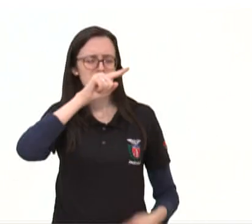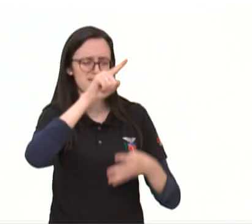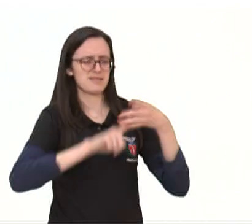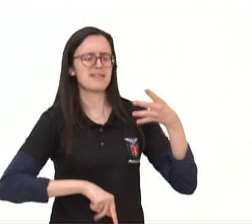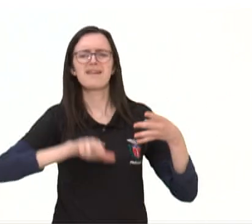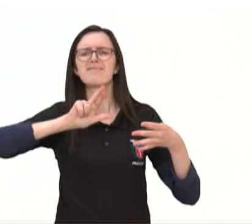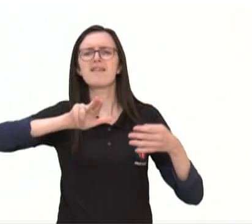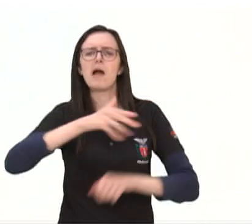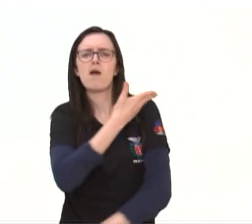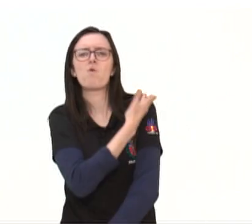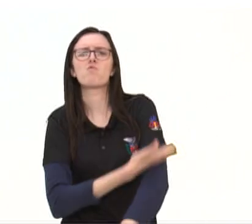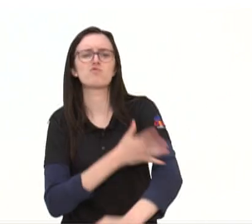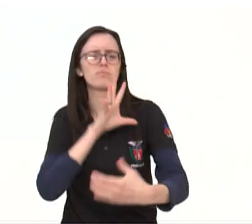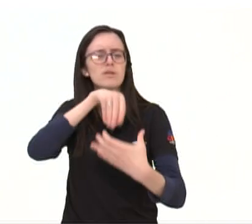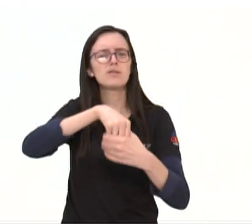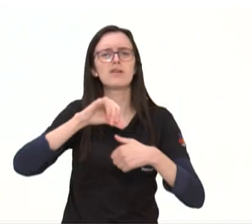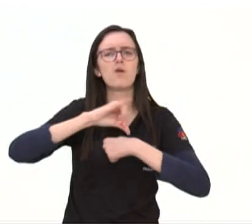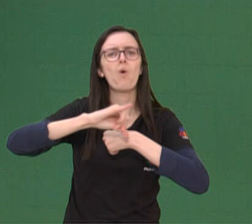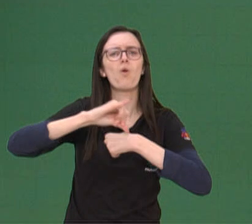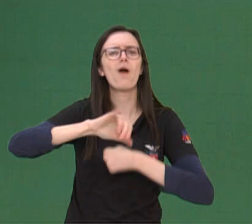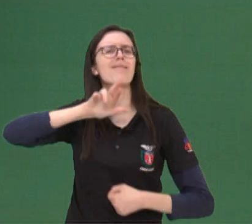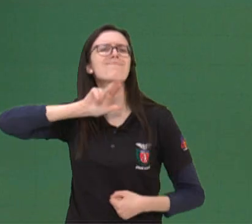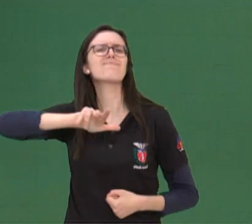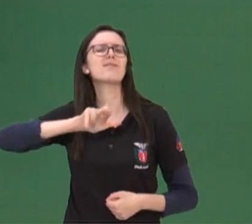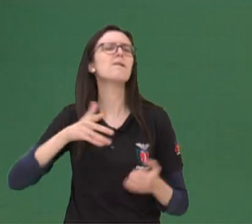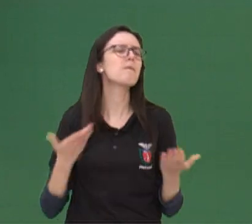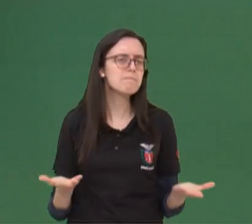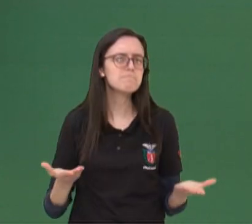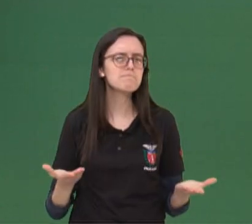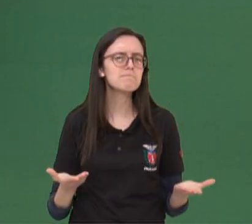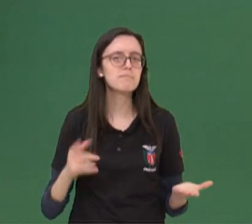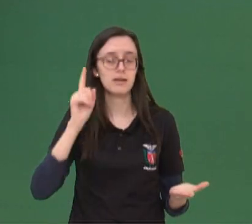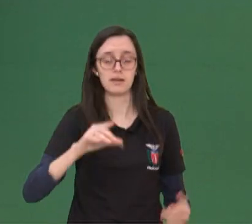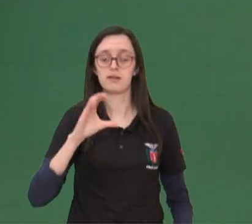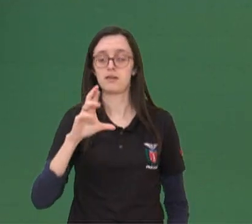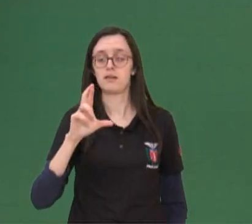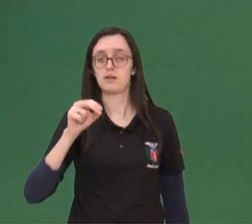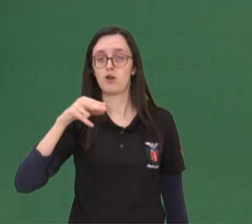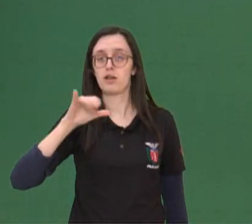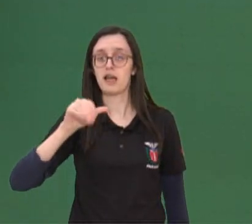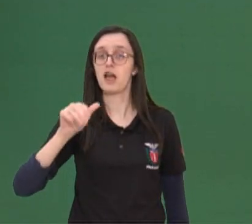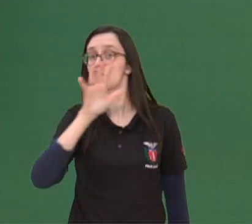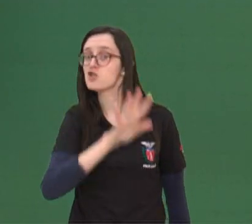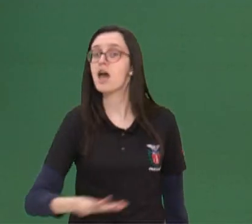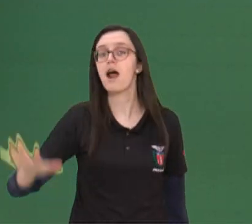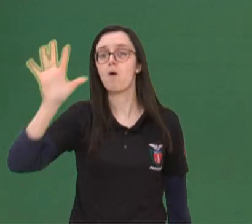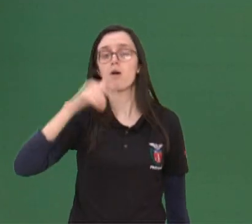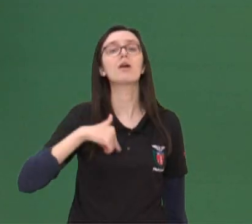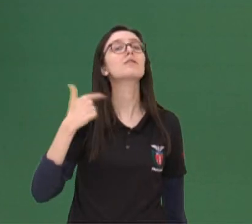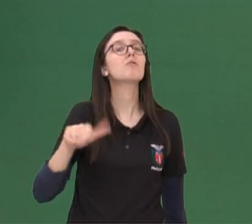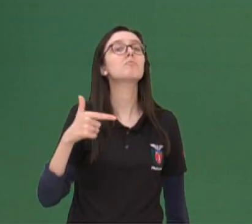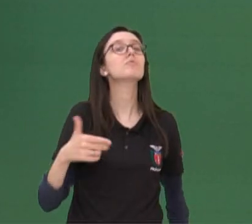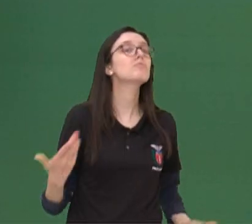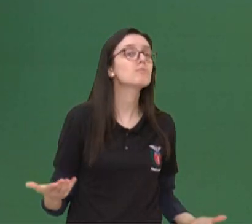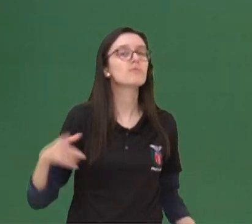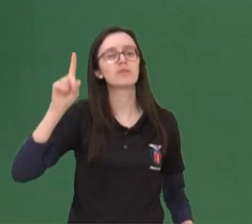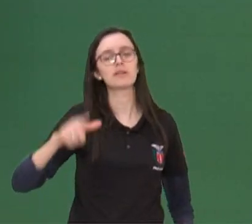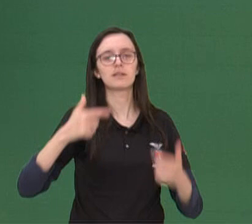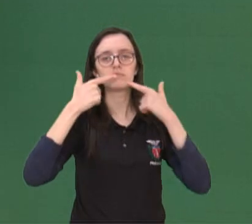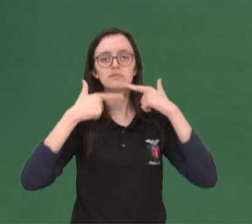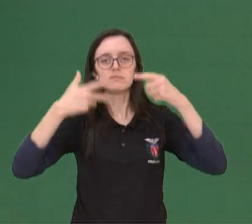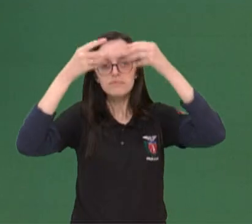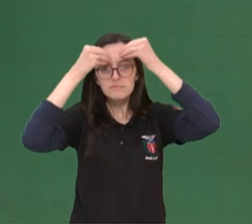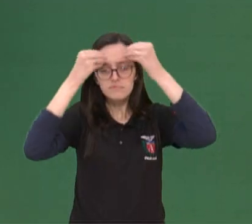tenho costumeiramente no meu gênero crônica, no crônica em geral, eu não vou ter